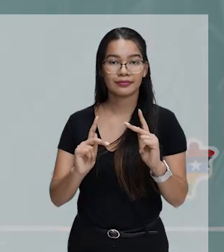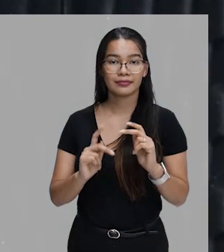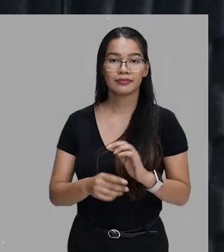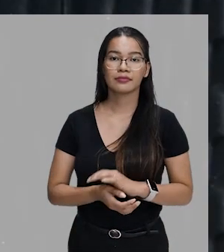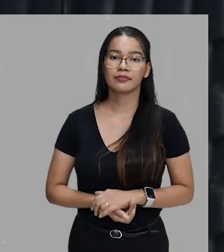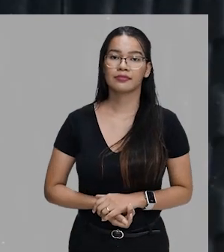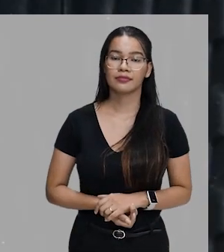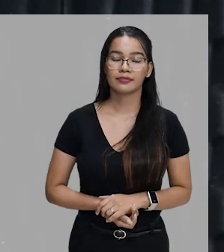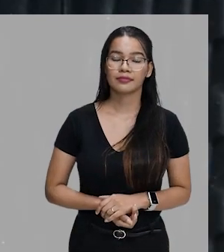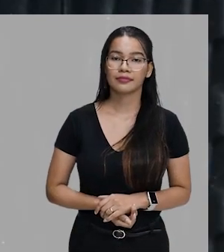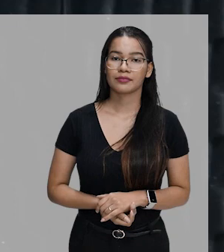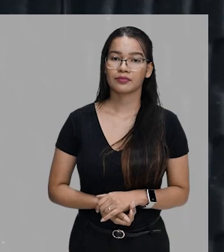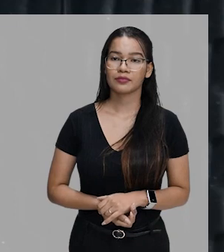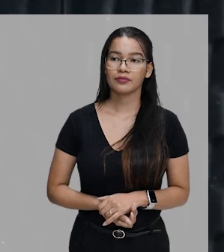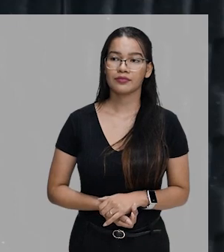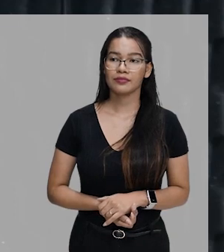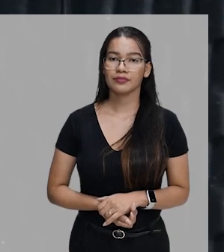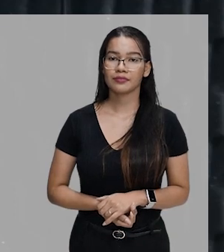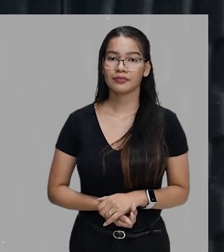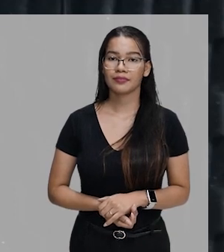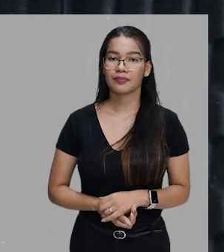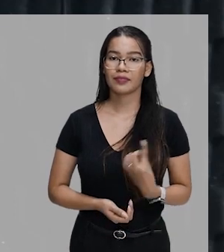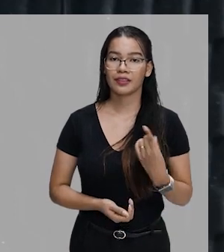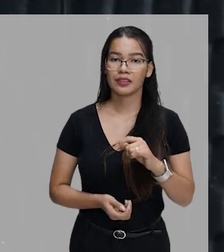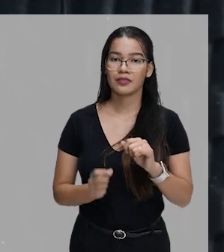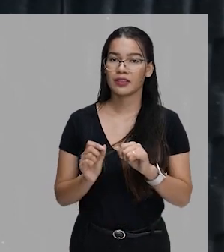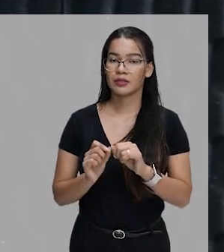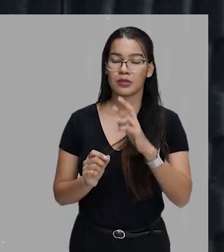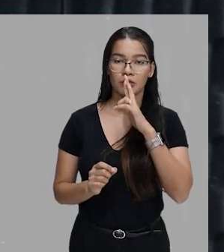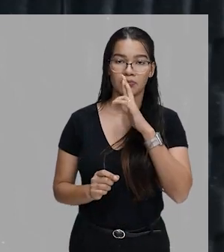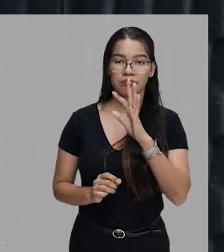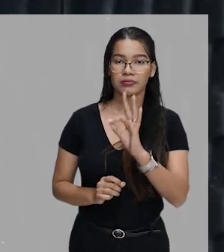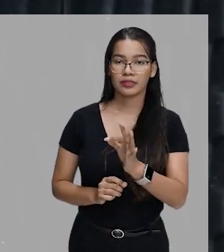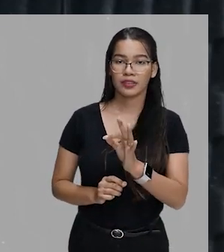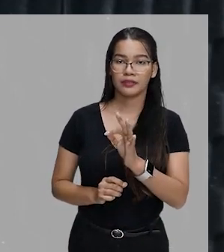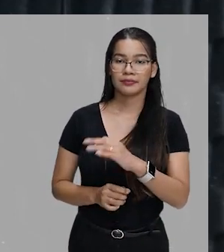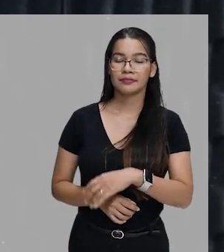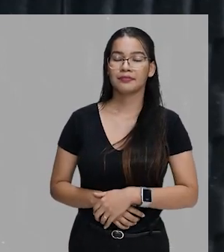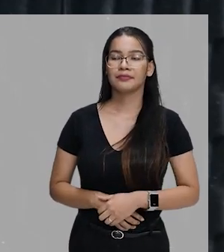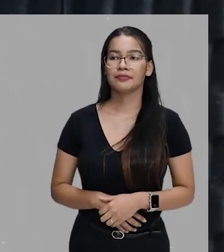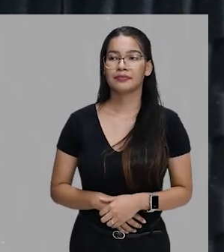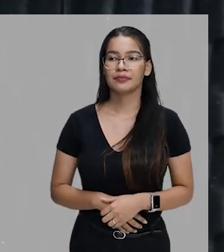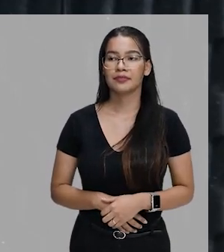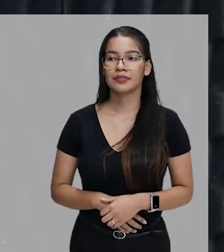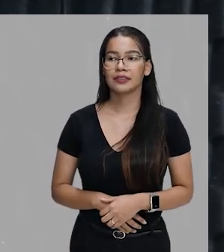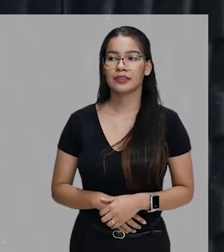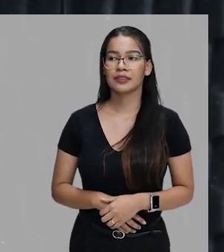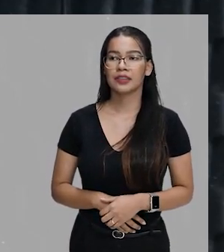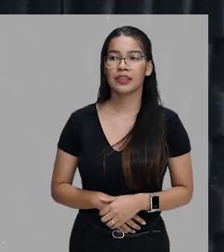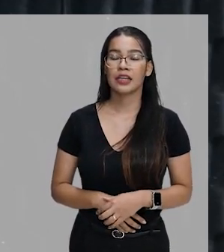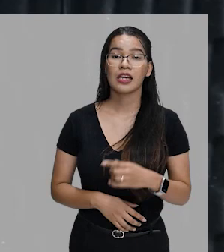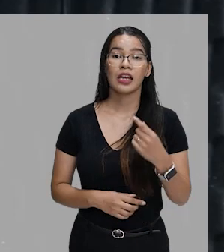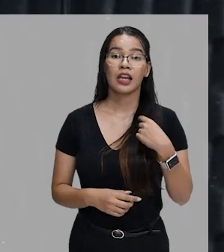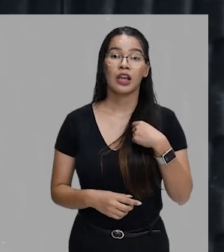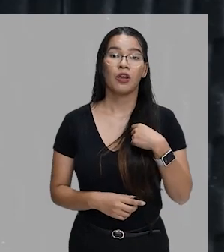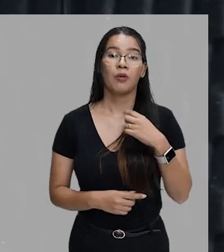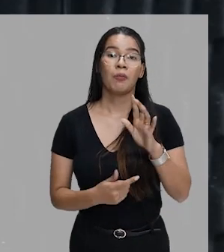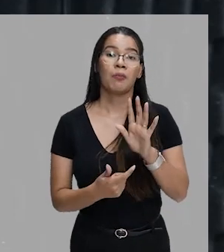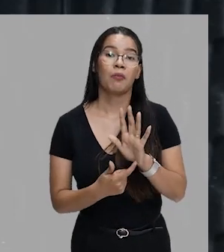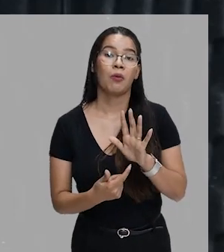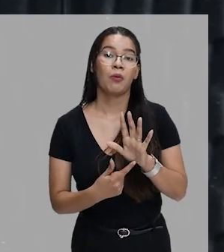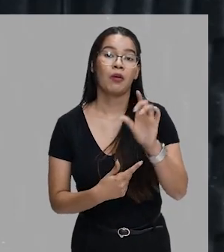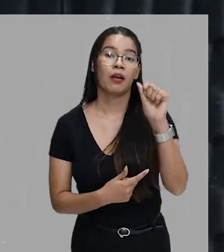Certo? A gente vai fazer logo direto. Eu passo a alternativa, você